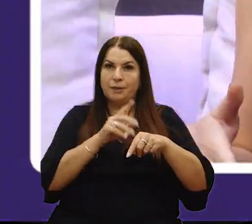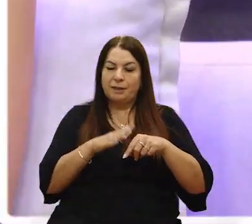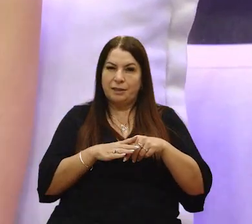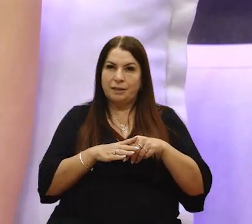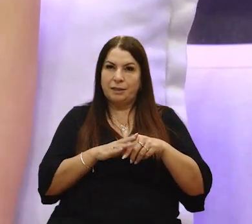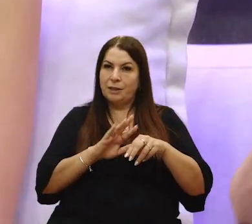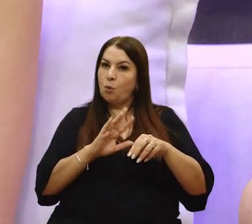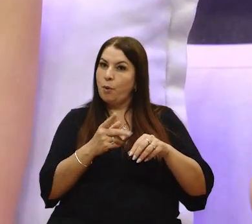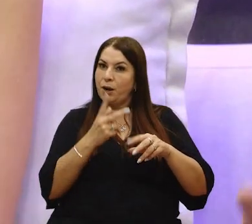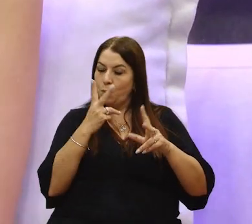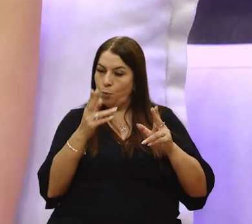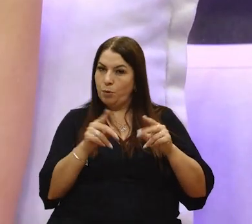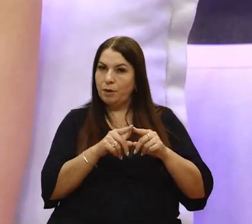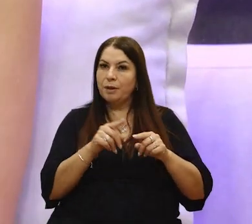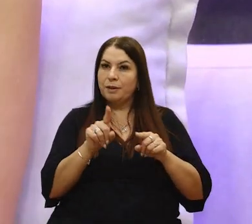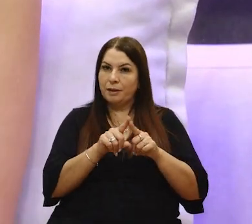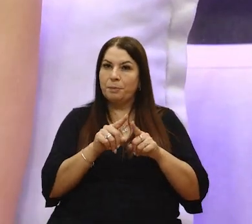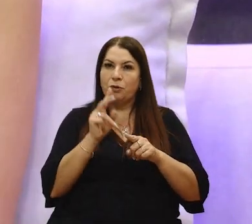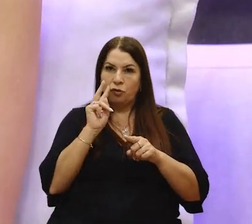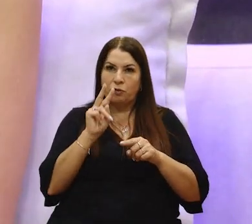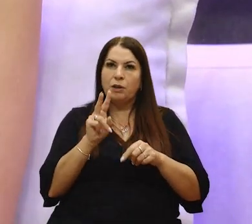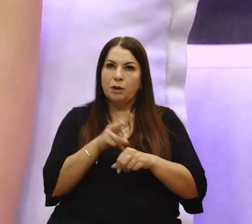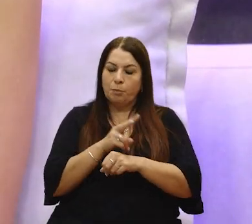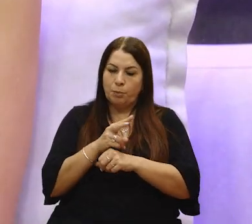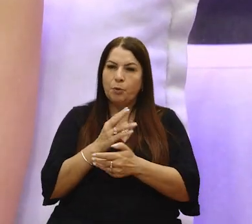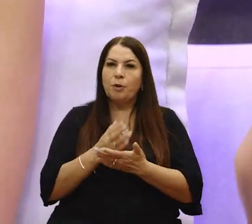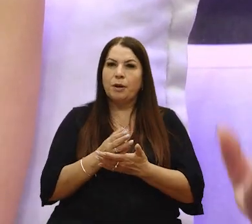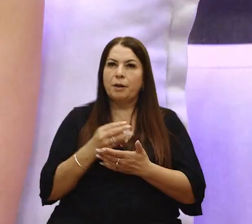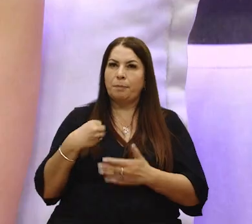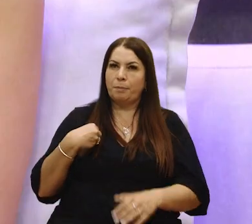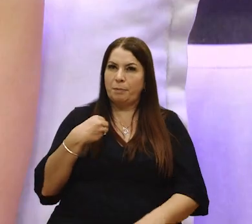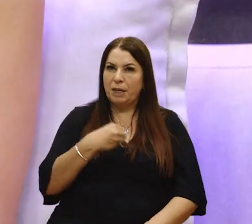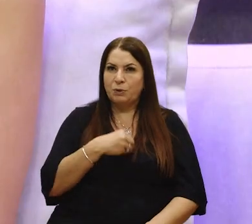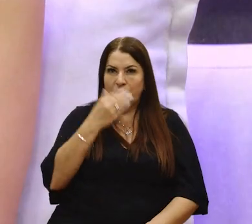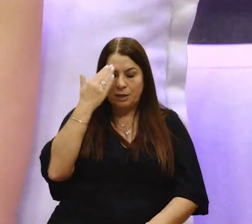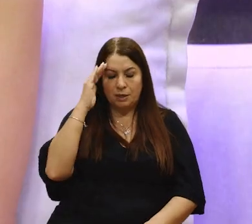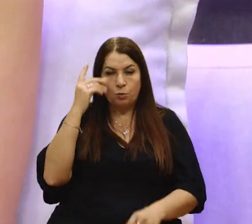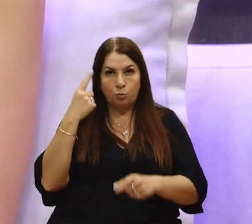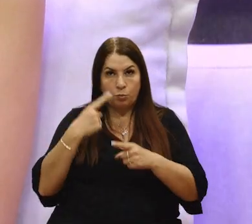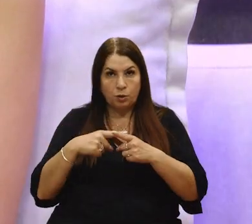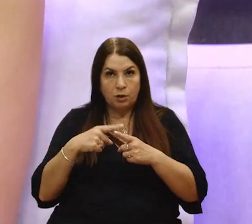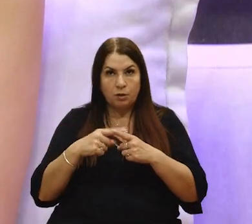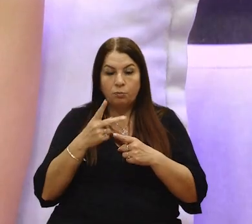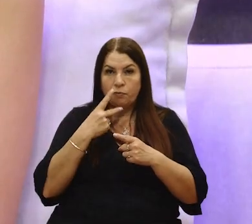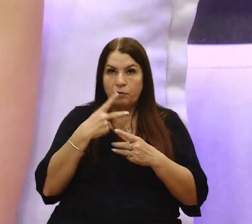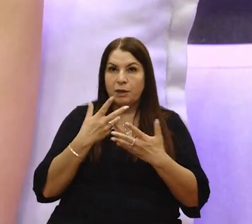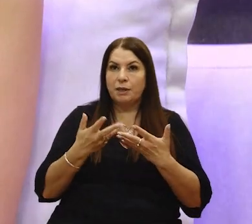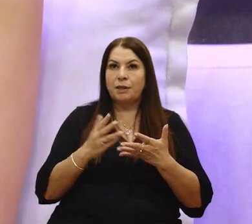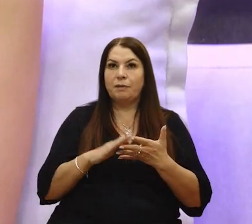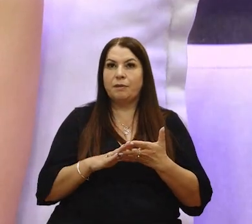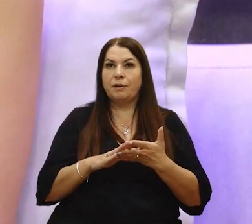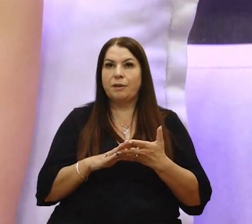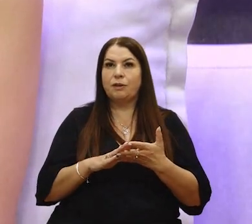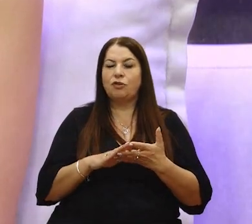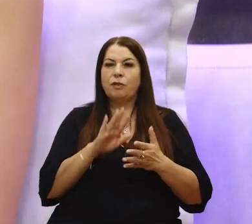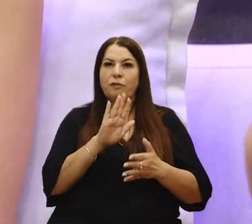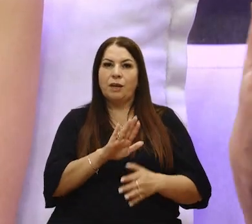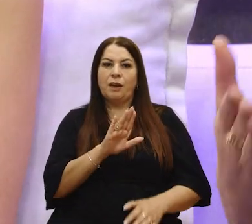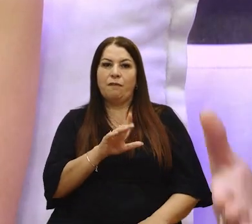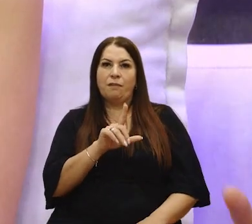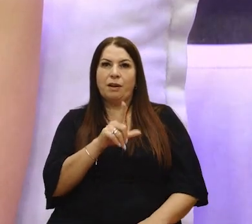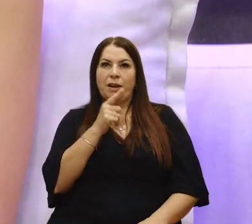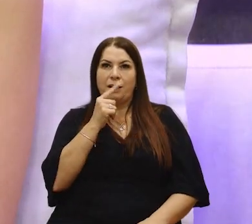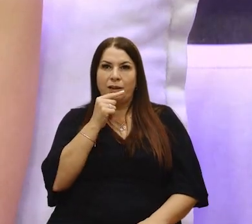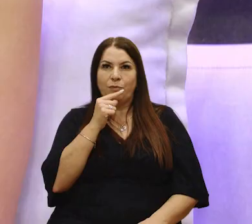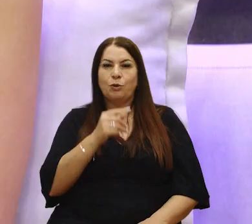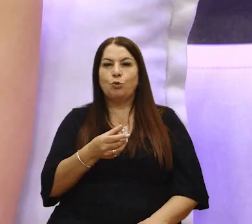do que em cima, né? Já era desproporcional. Eu até já havia procurado médicos para entender o porquê. Falavam muito que era questão